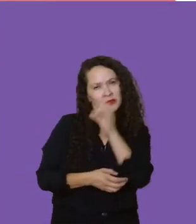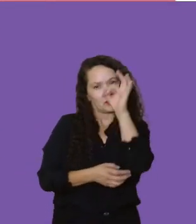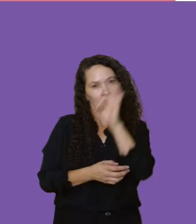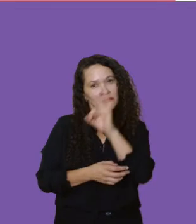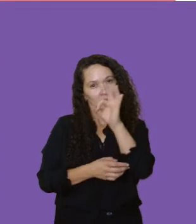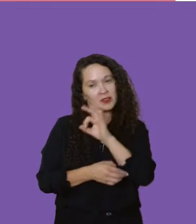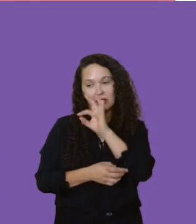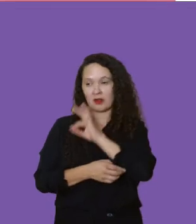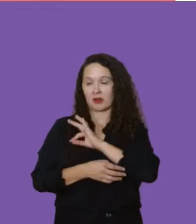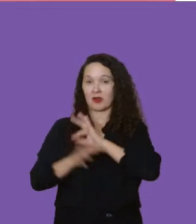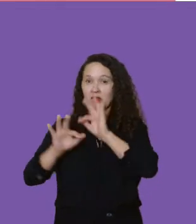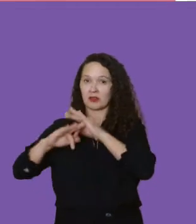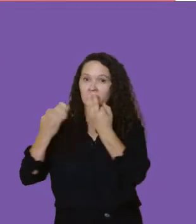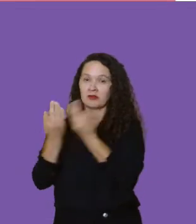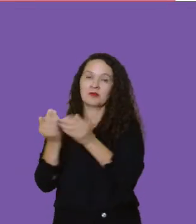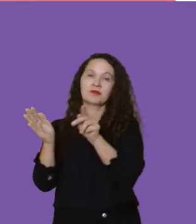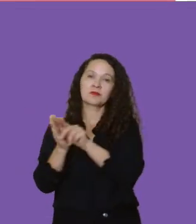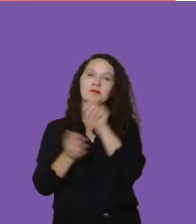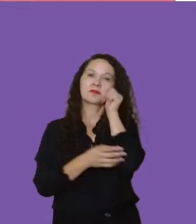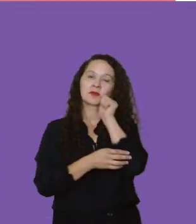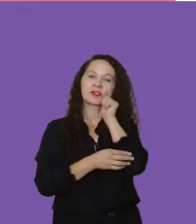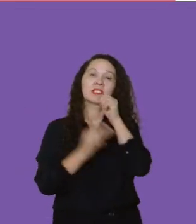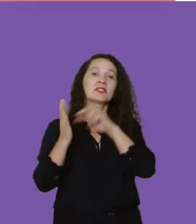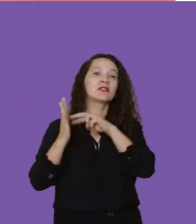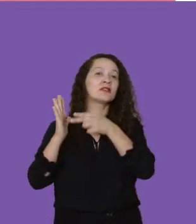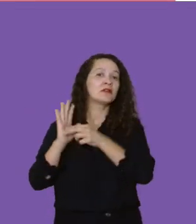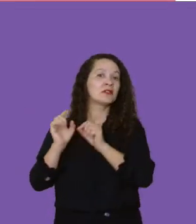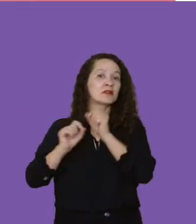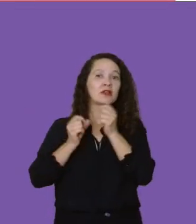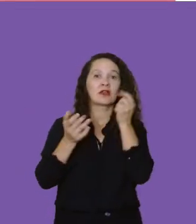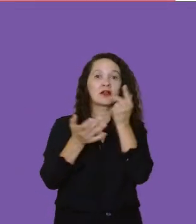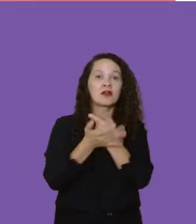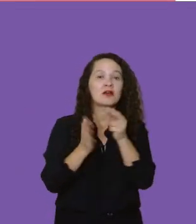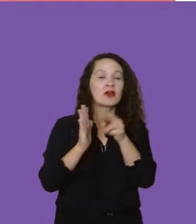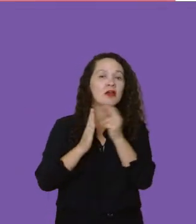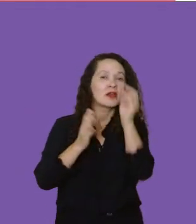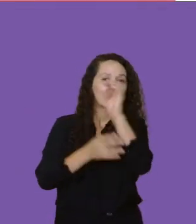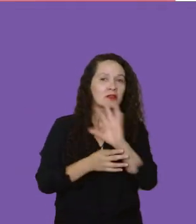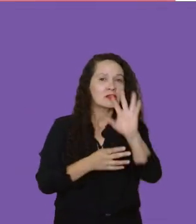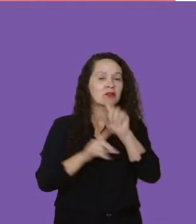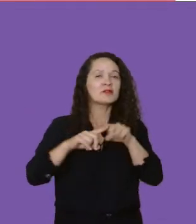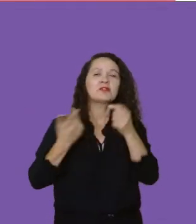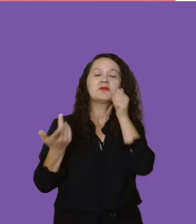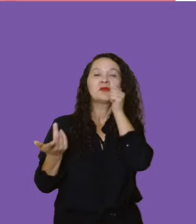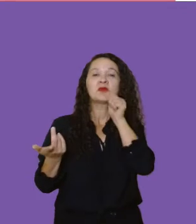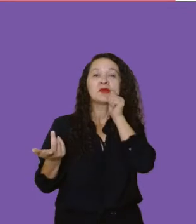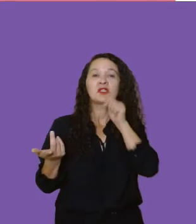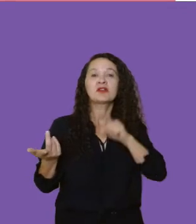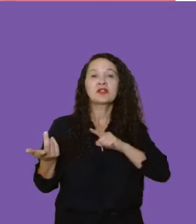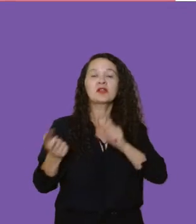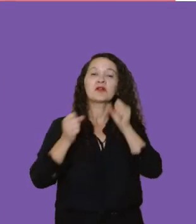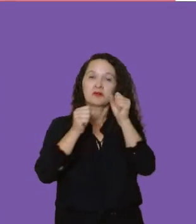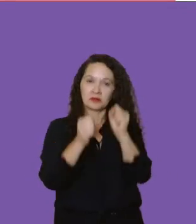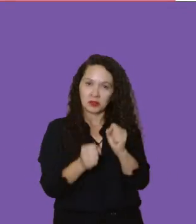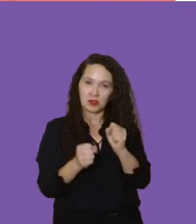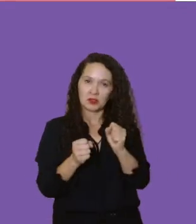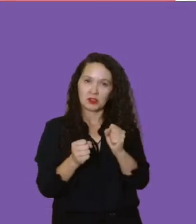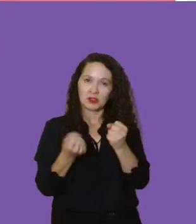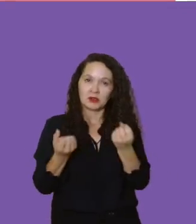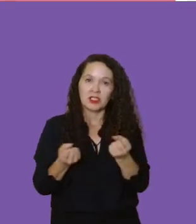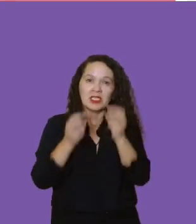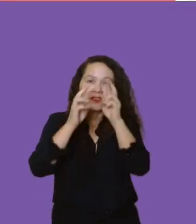família dessa mulher, Ou seja, é a mesma regra geral, mas para mulheres que estão em condições